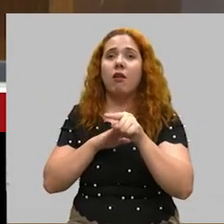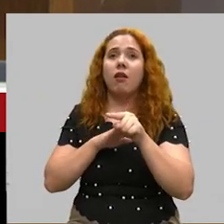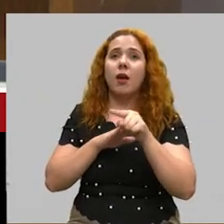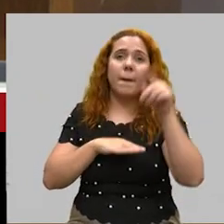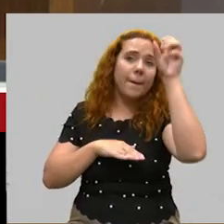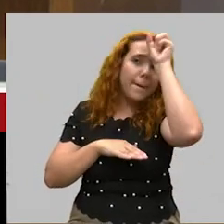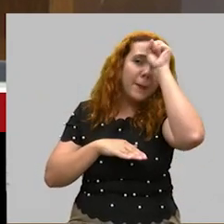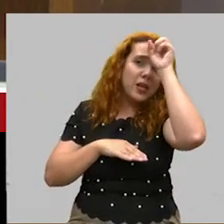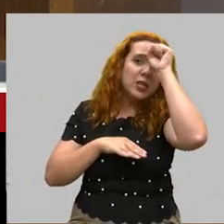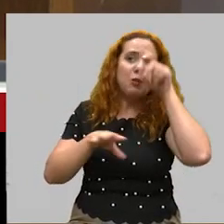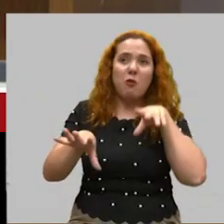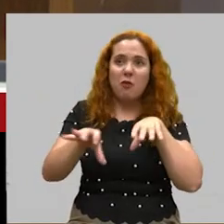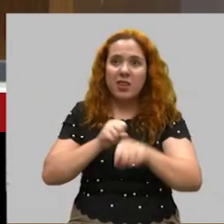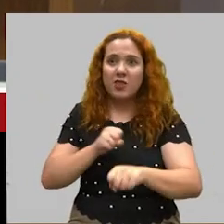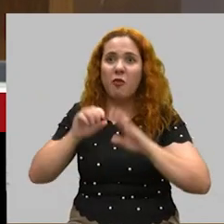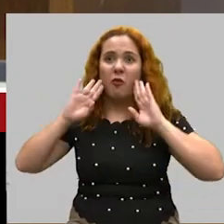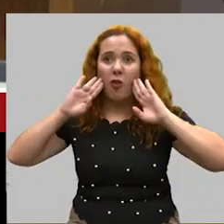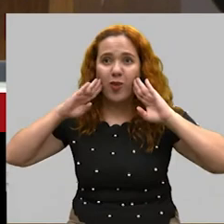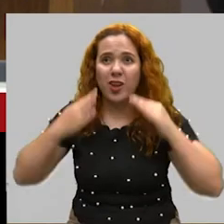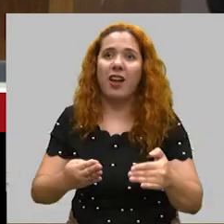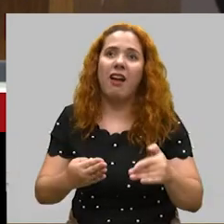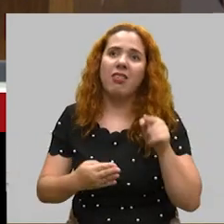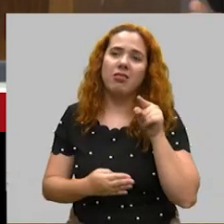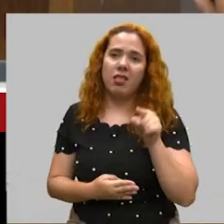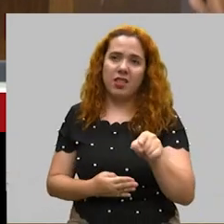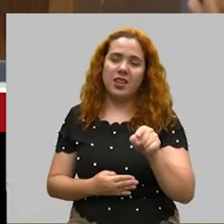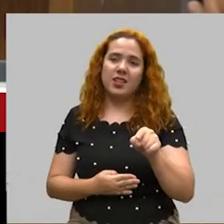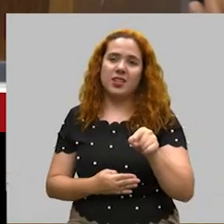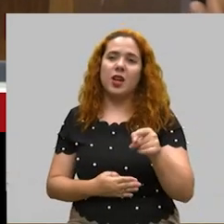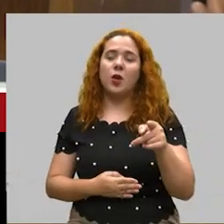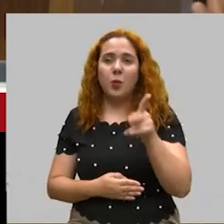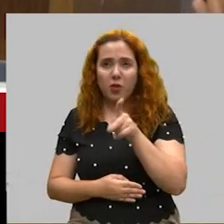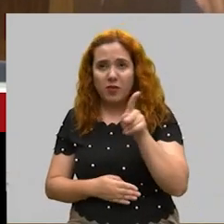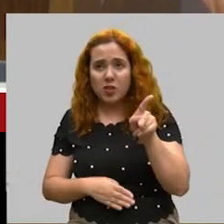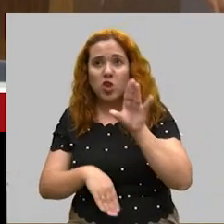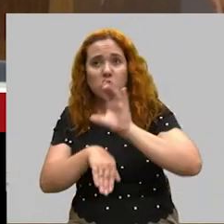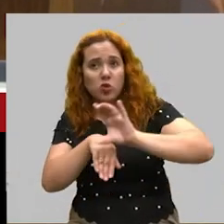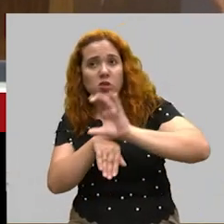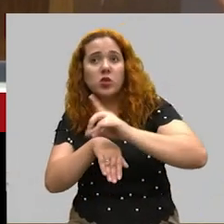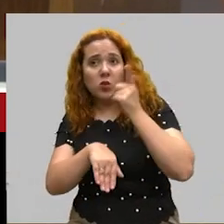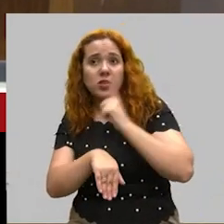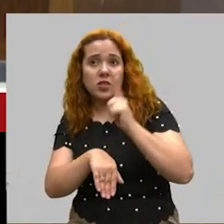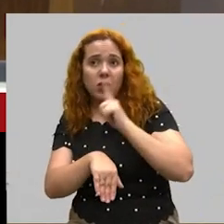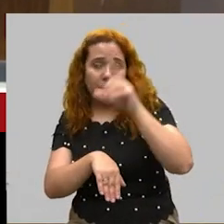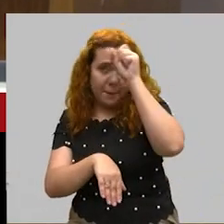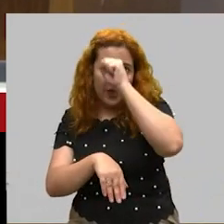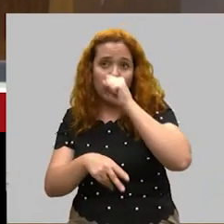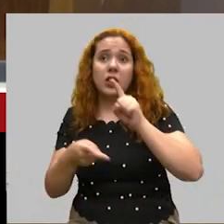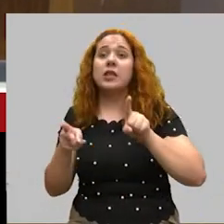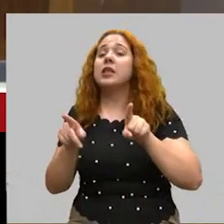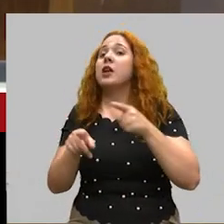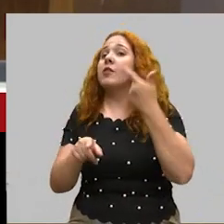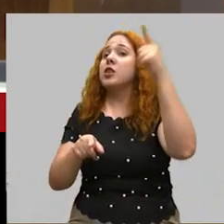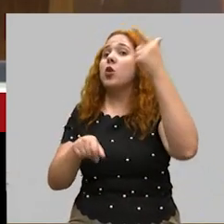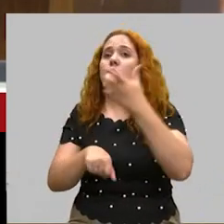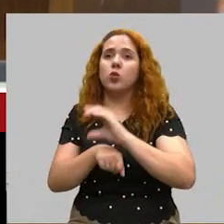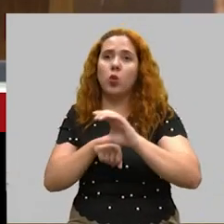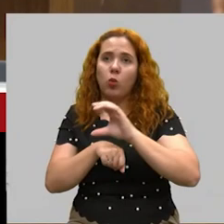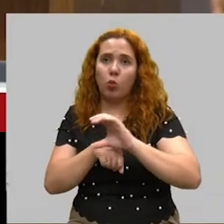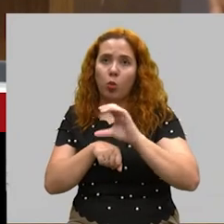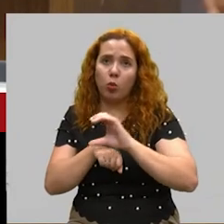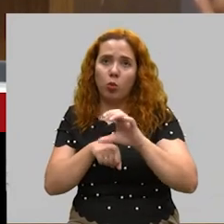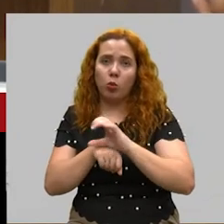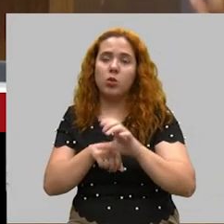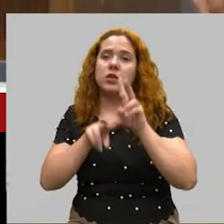com uma formação específica para esse grupo de de professores a gente tá com a oferta do segundo curso da trilha com